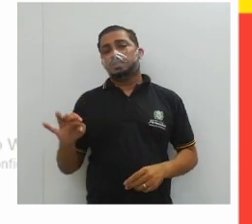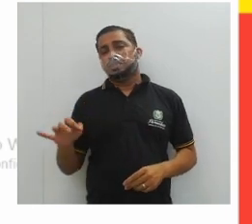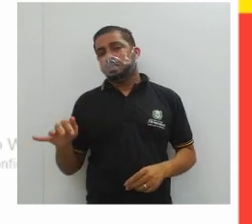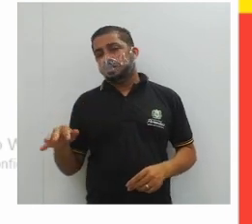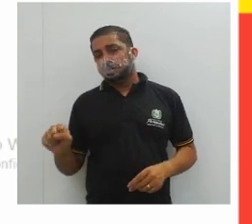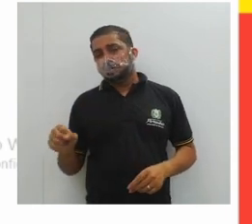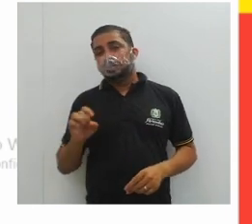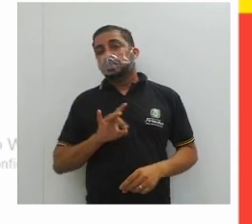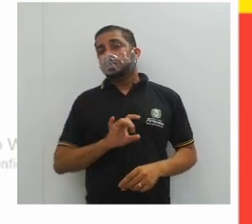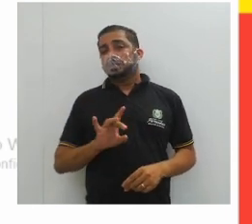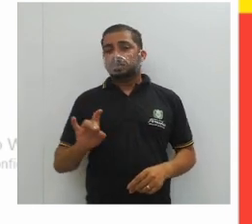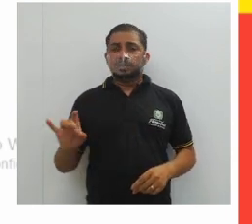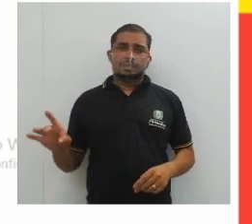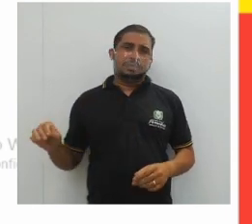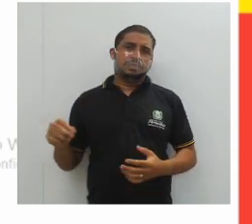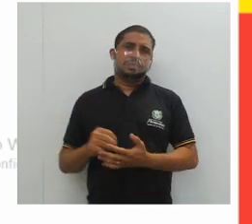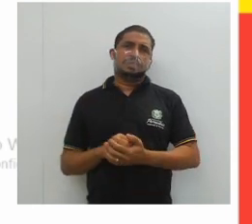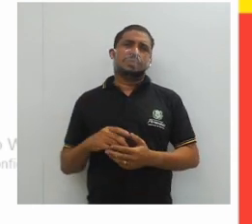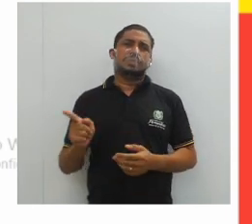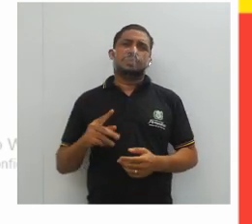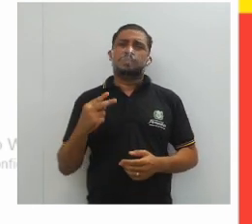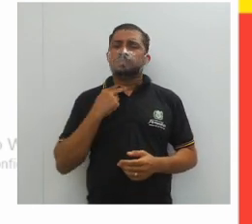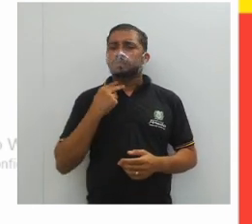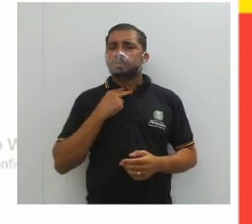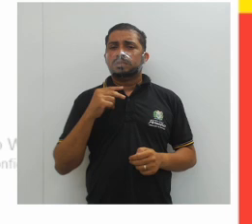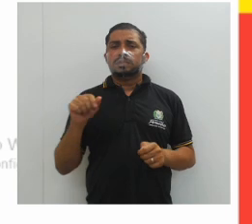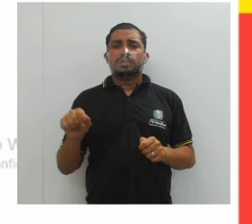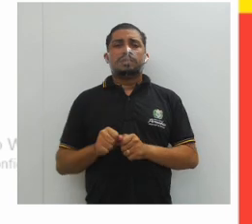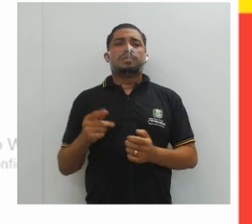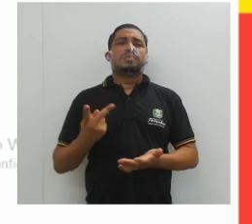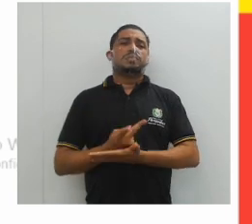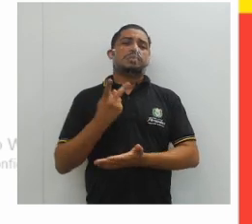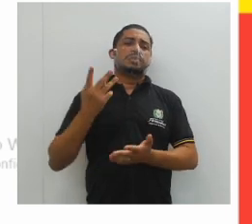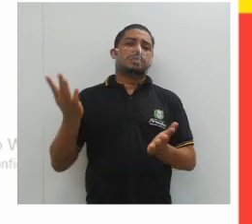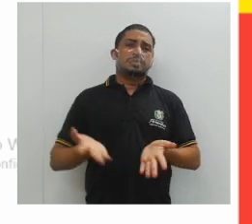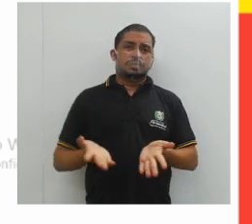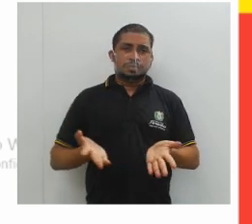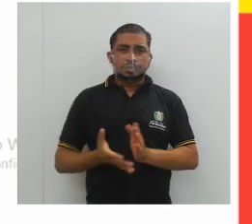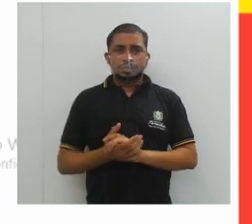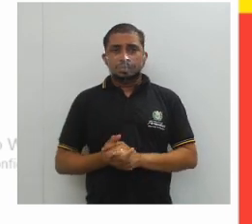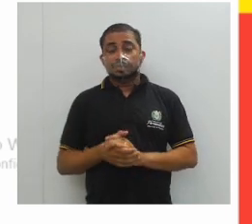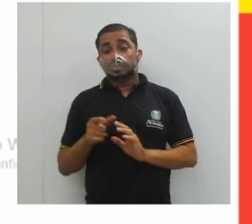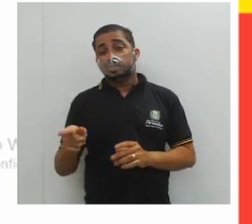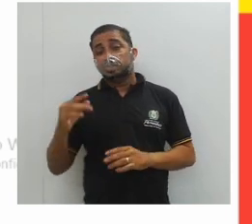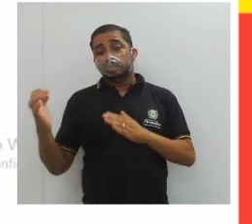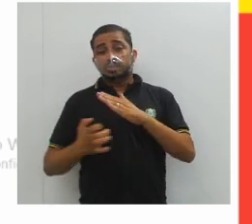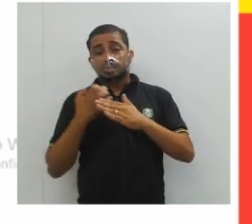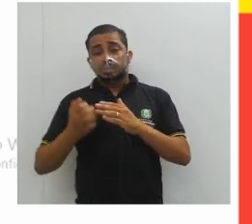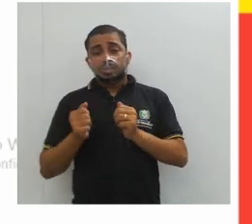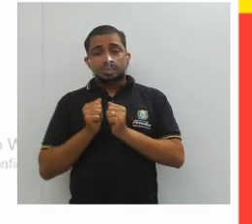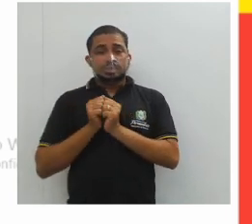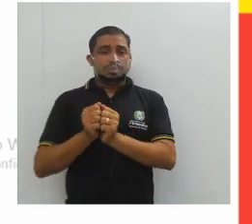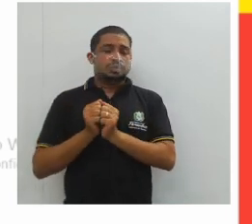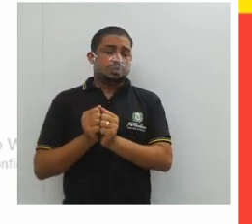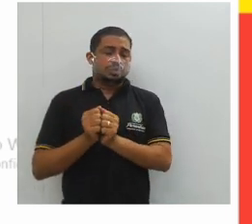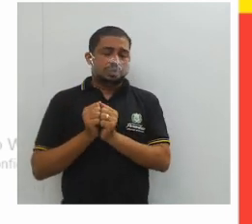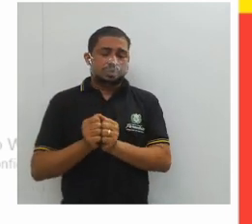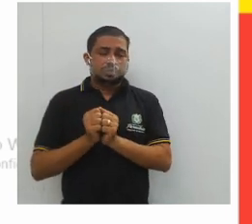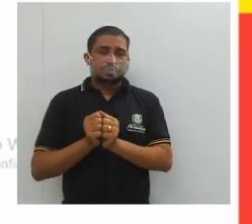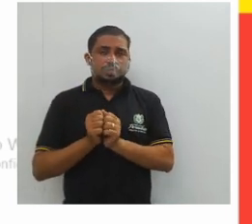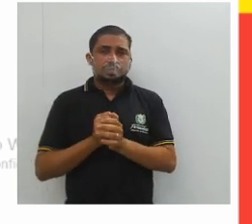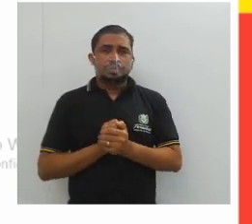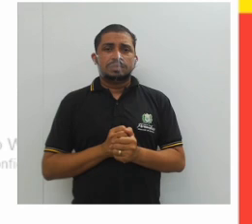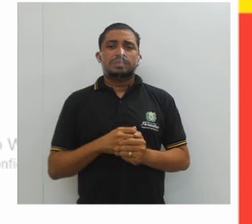Cada uma dessas modalidades não pode acontecer hoje, né? O holding é quando as empresas se juntavam